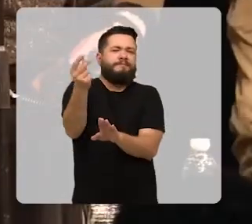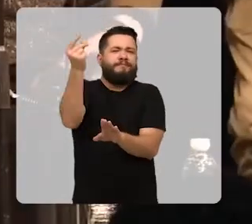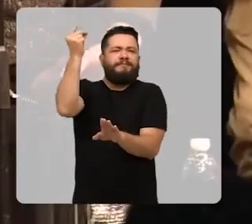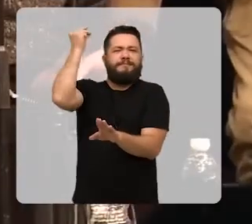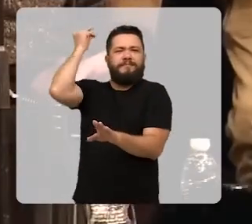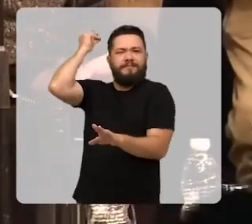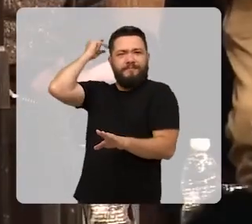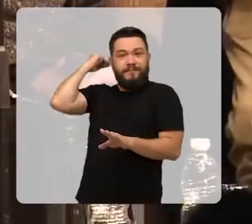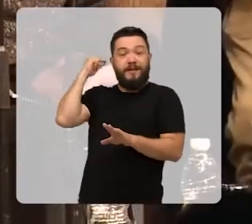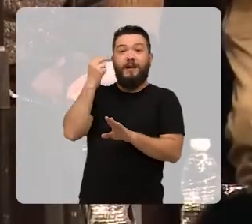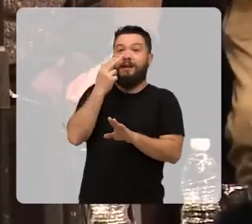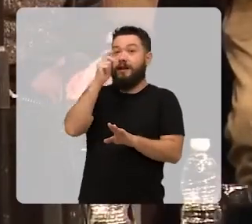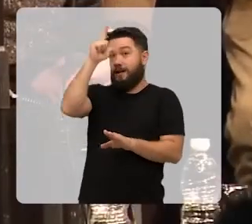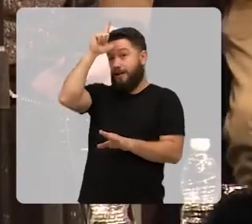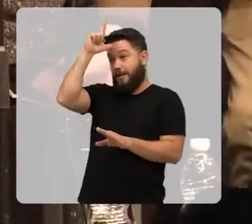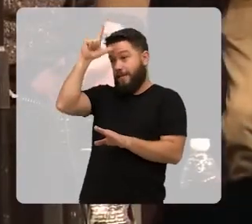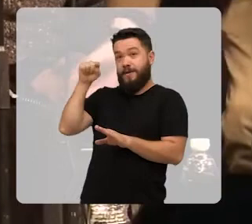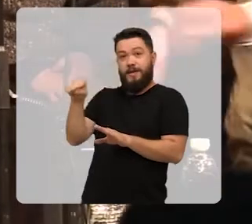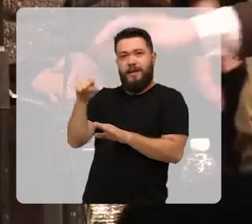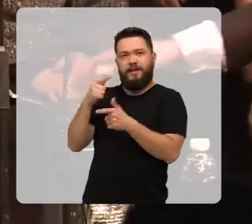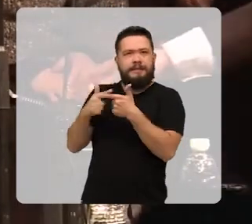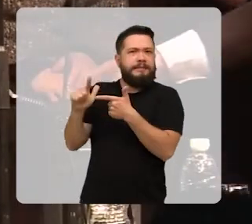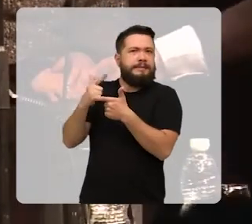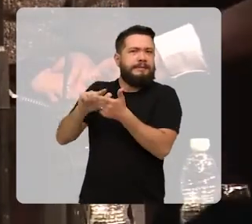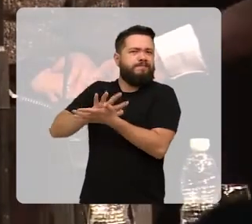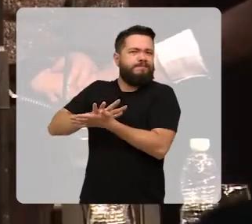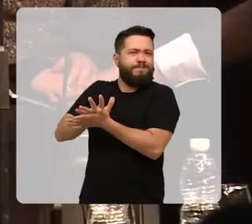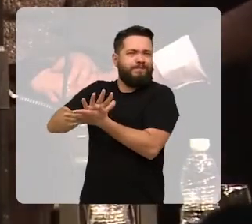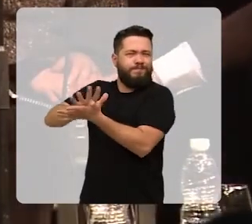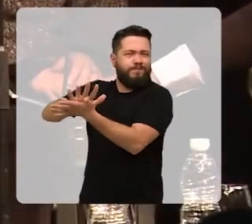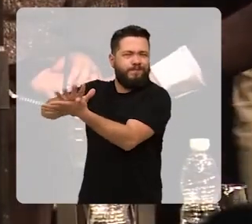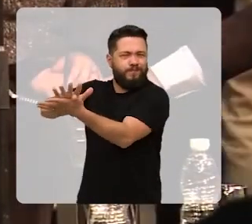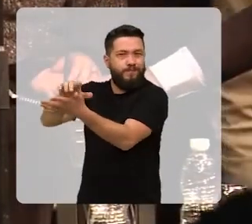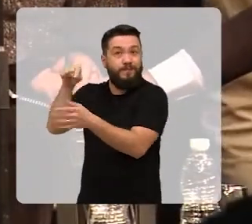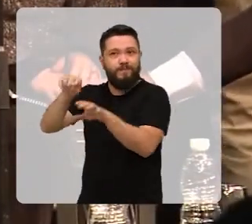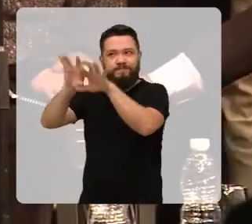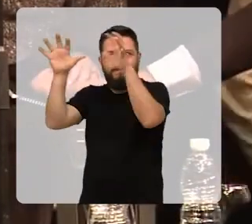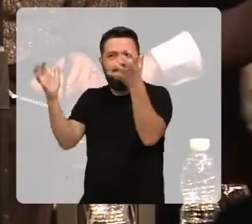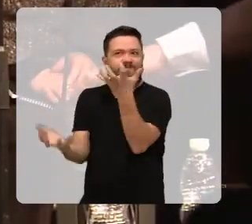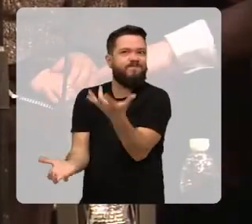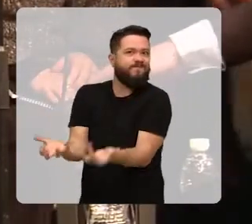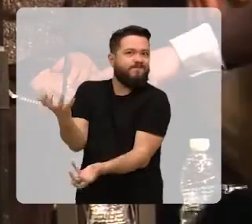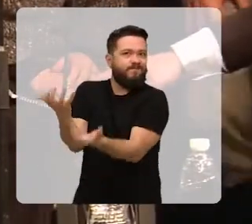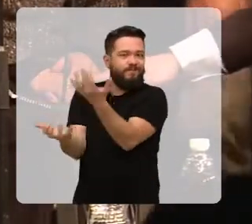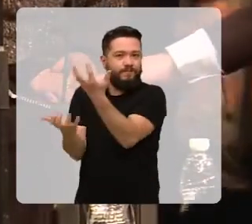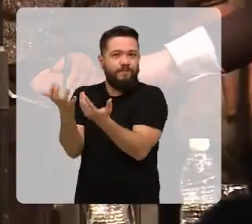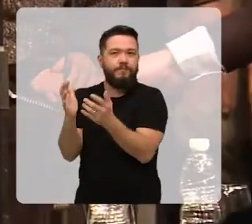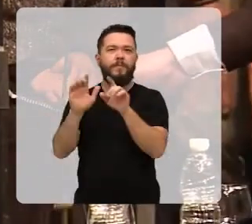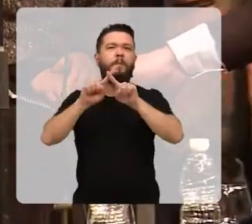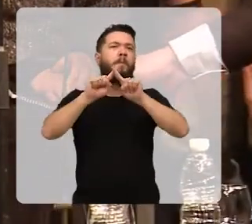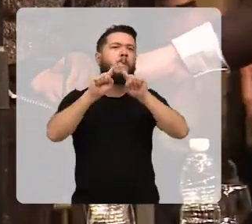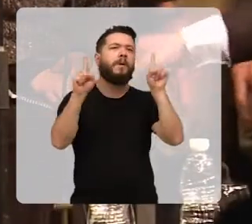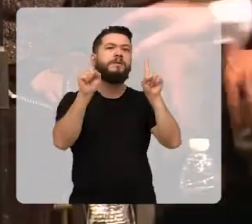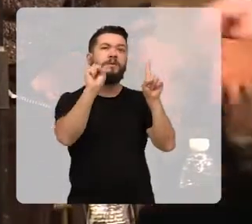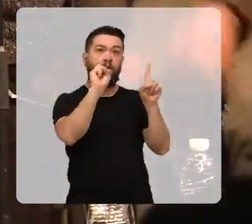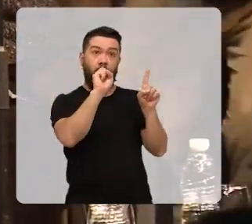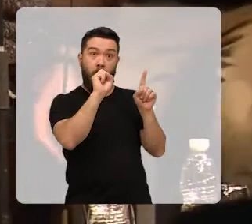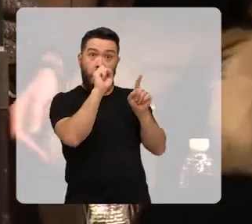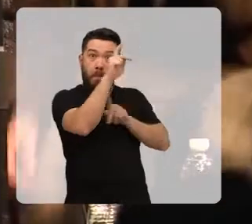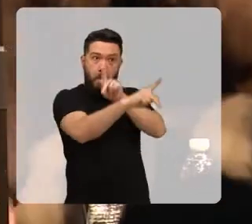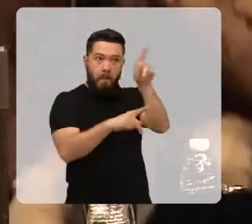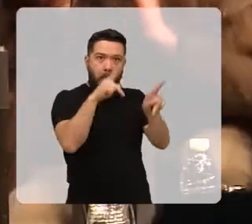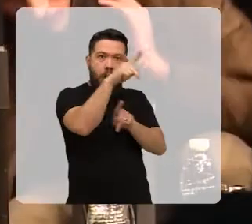que um povo que esquece a sua história é destinado a repeti-la. Por isso, é